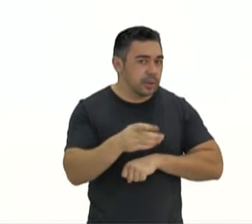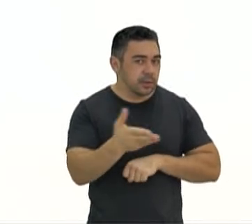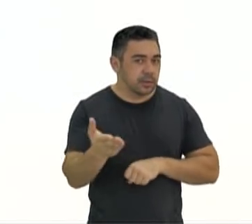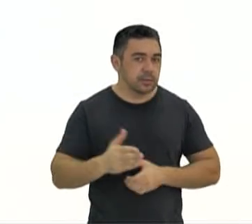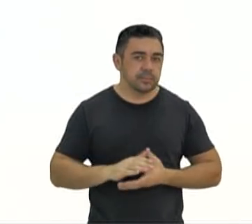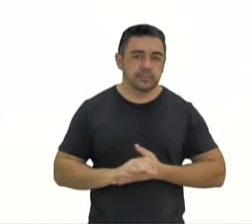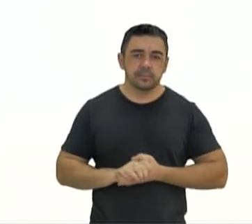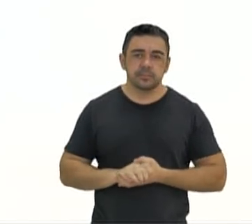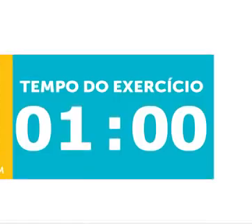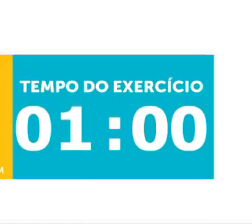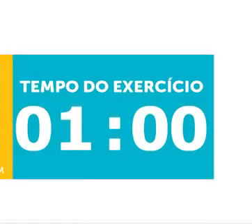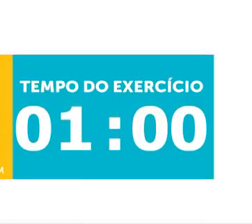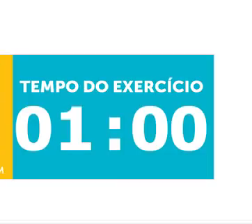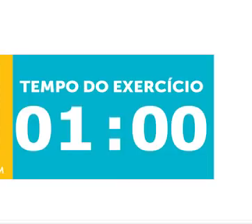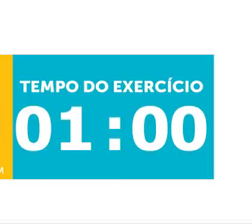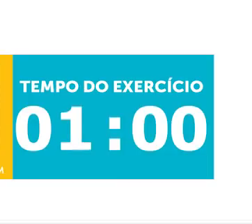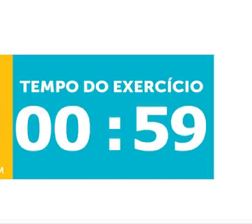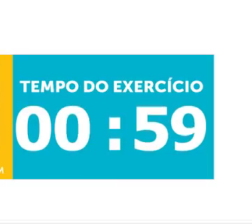dica.